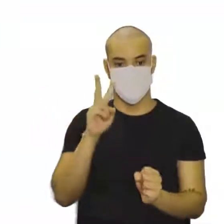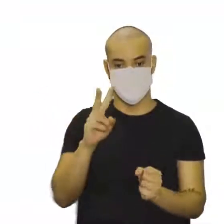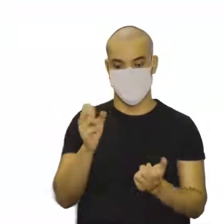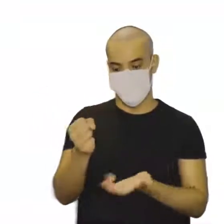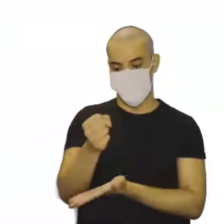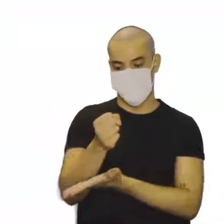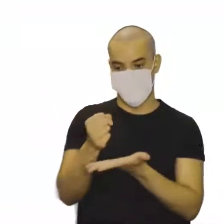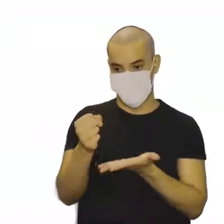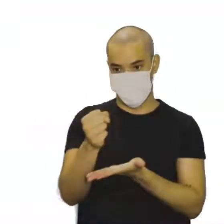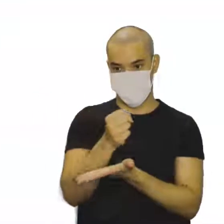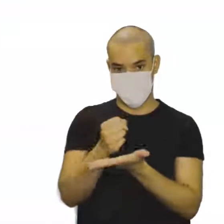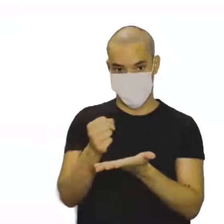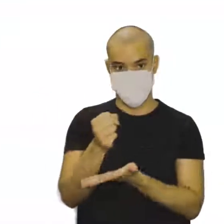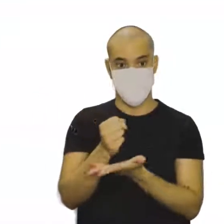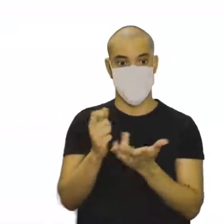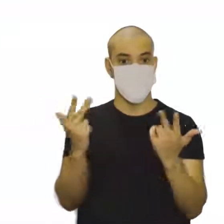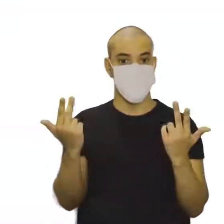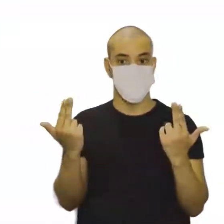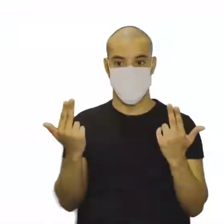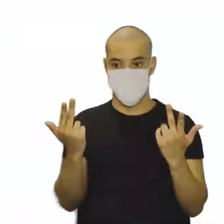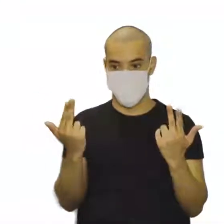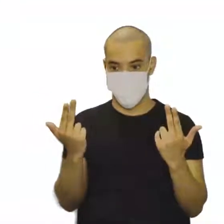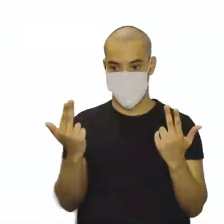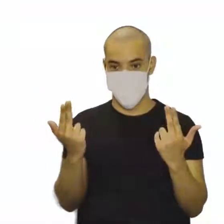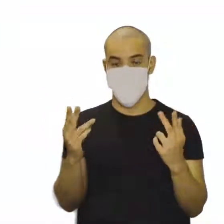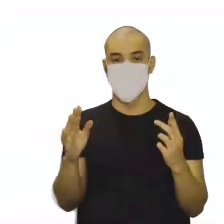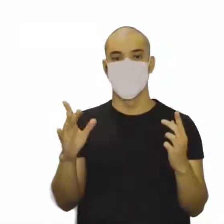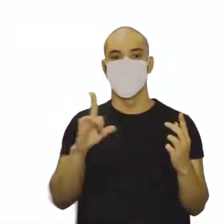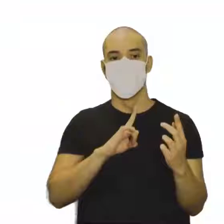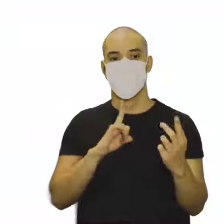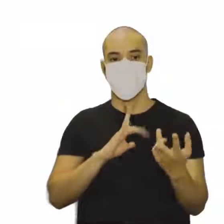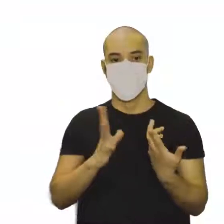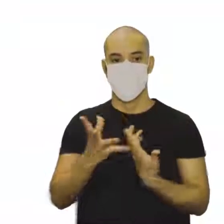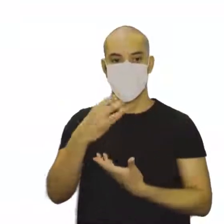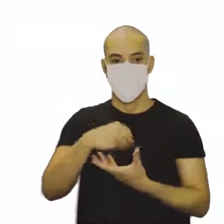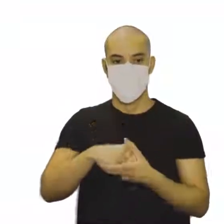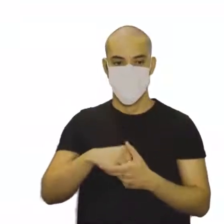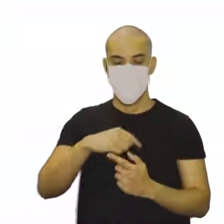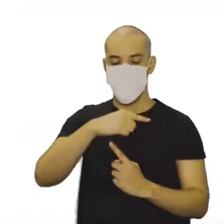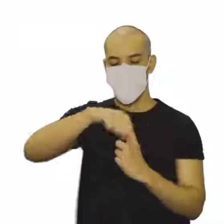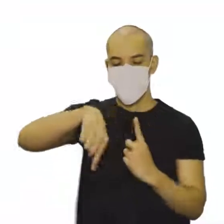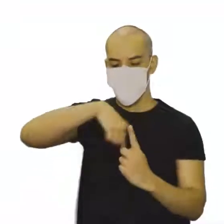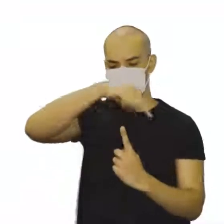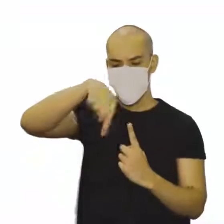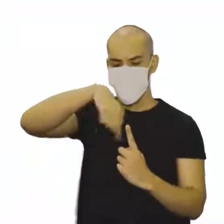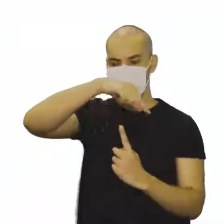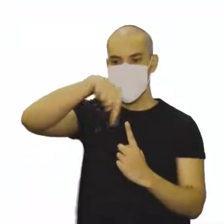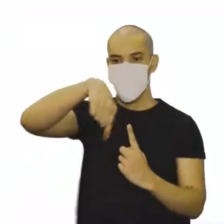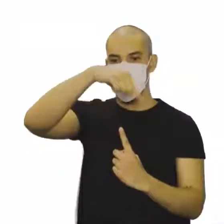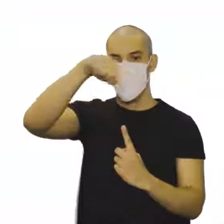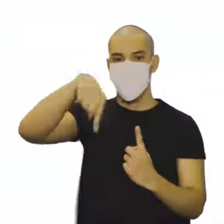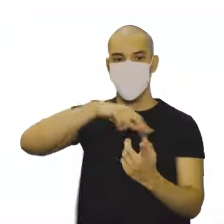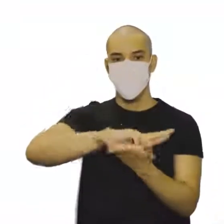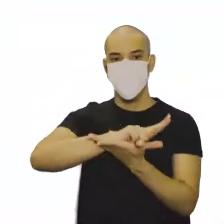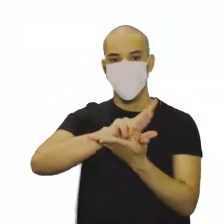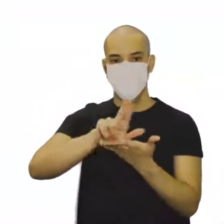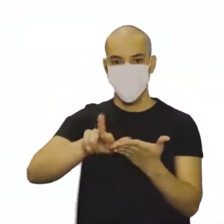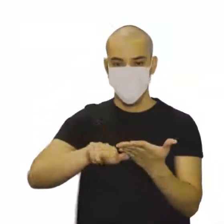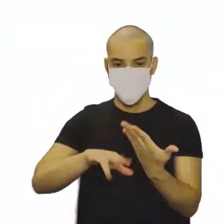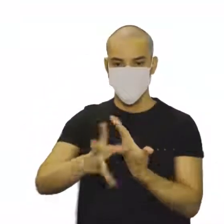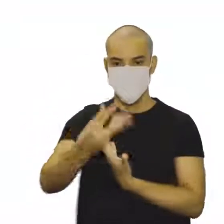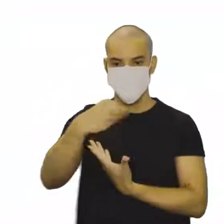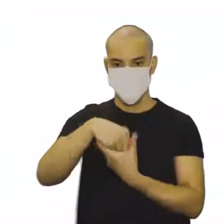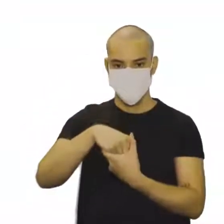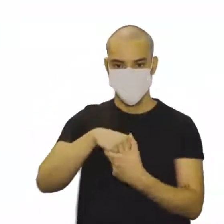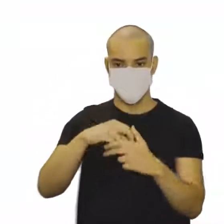do indutor, ela é igual, ela é um núcleo e você tem aí um emaranhado, né, um enrolamento de fios em torno desse